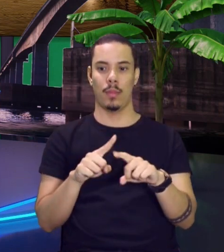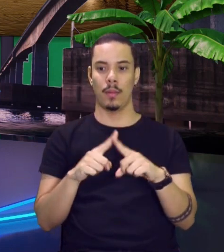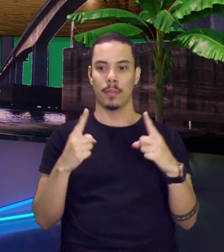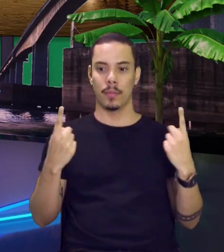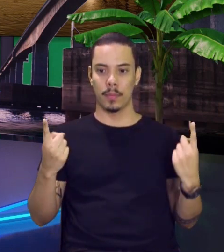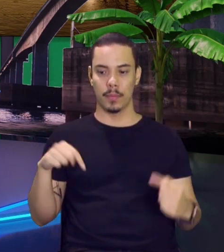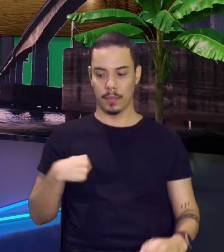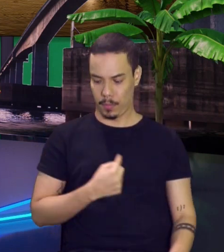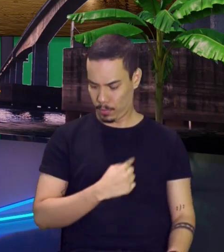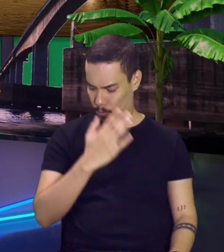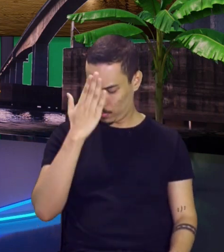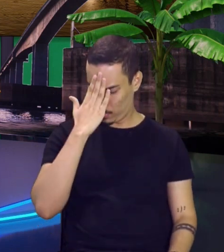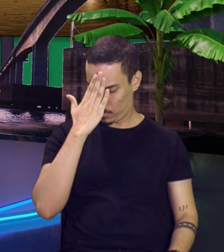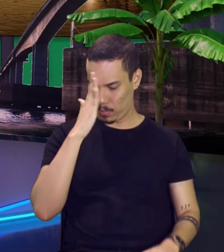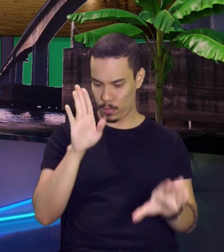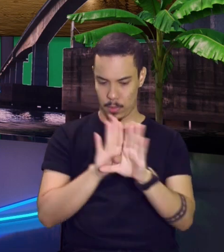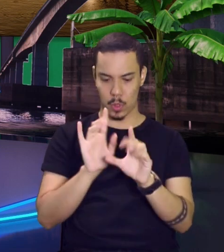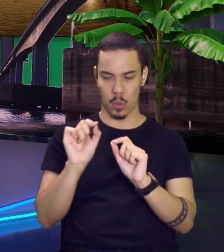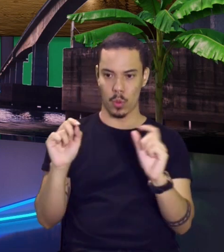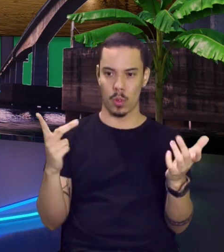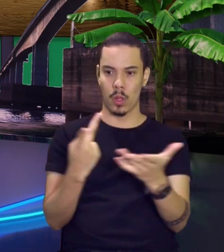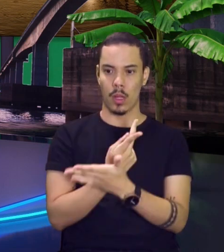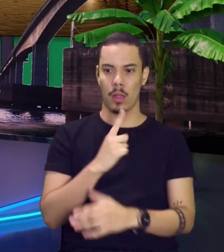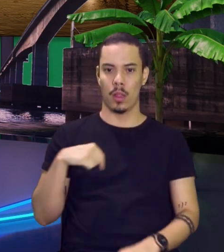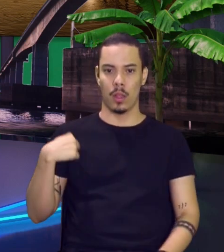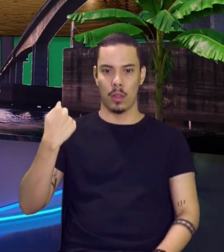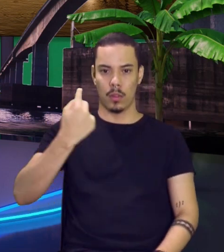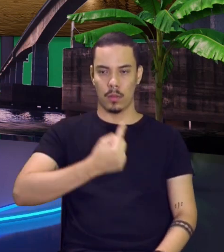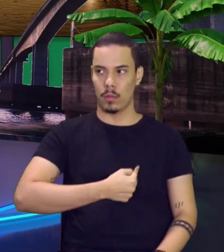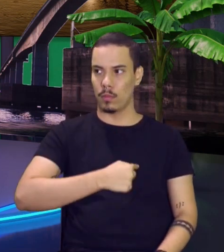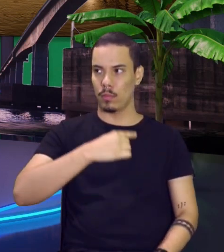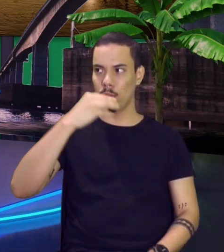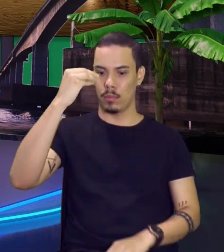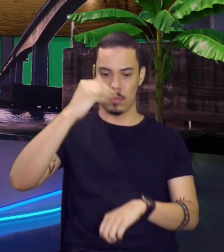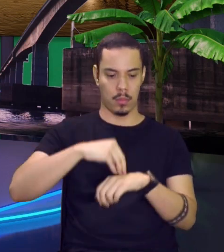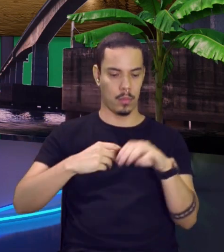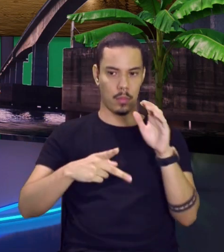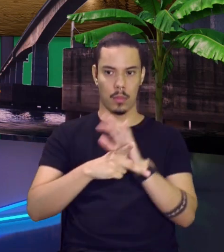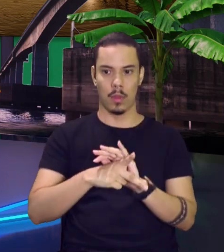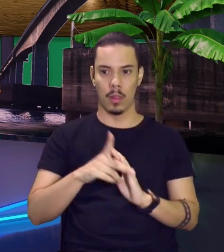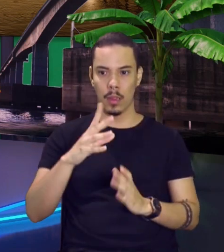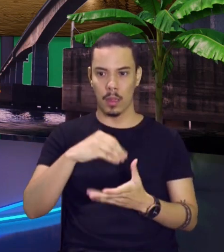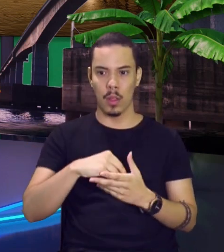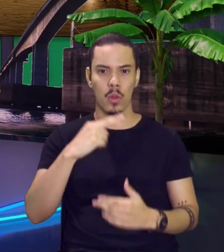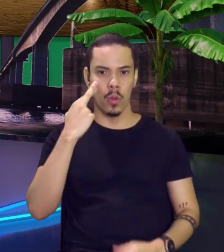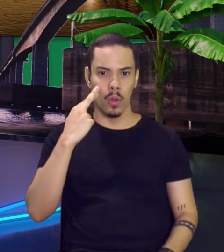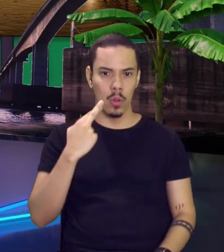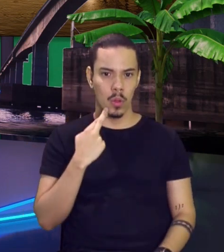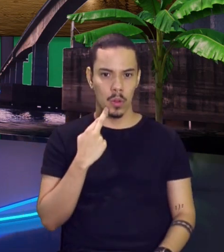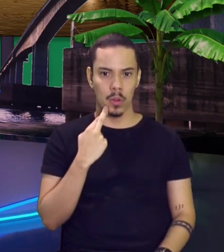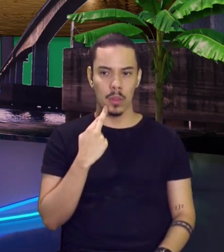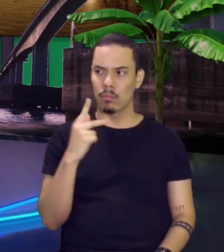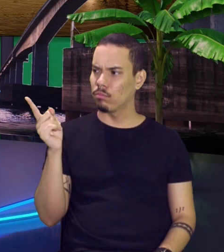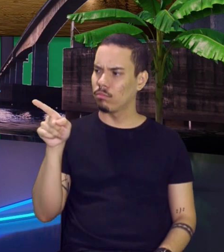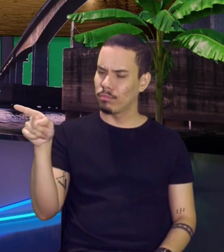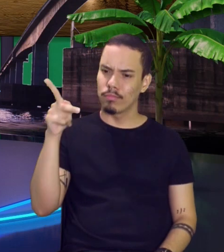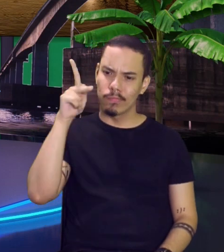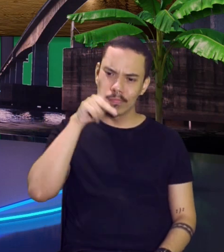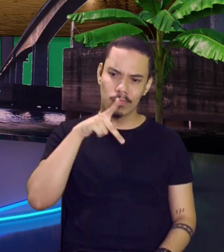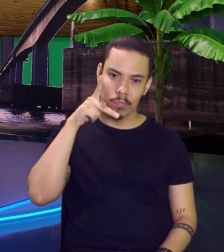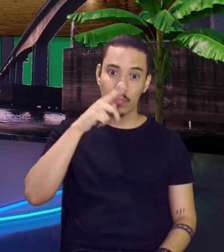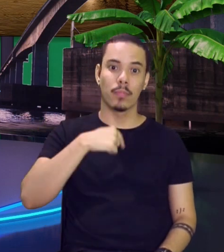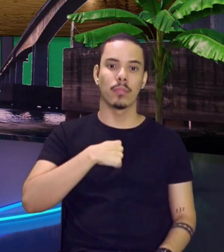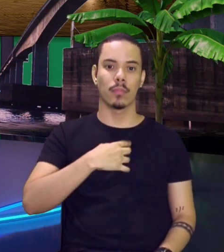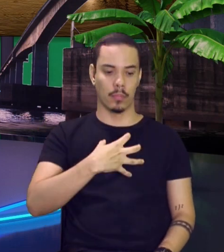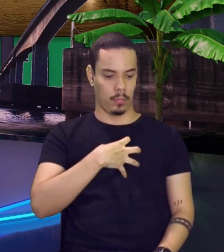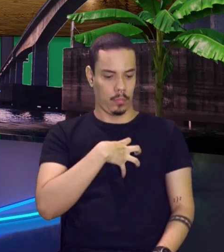Mas nós sabemos que nós, como rondoniense, professor, você não é rondoniense, você é paraibano. Não,